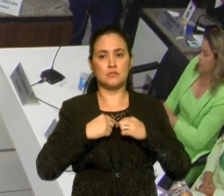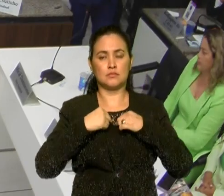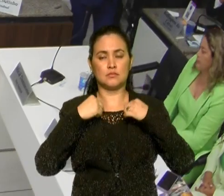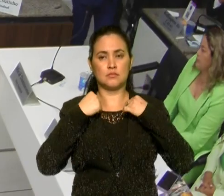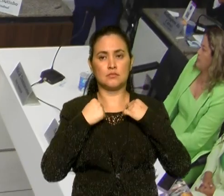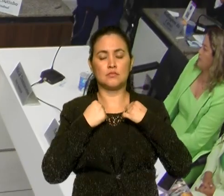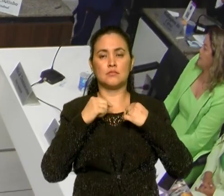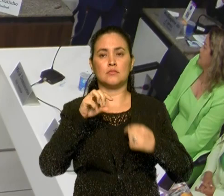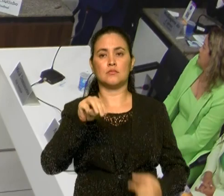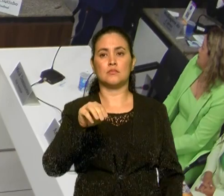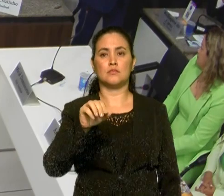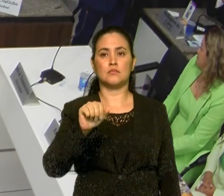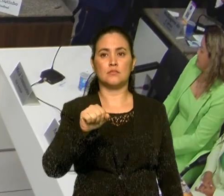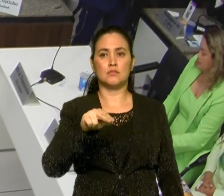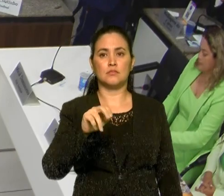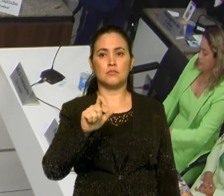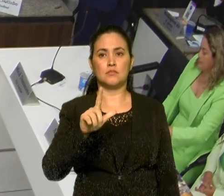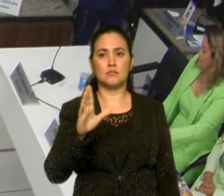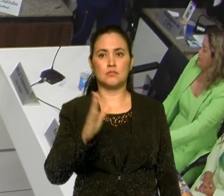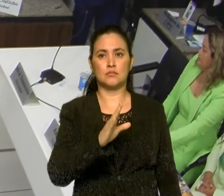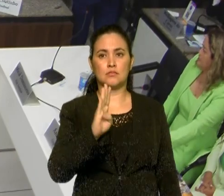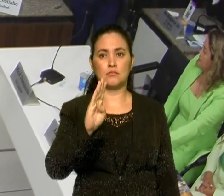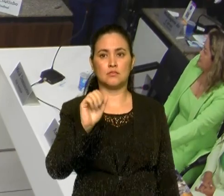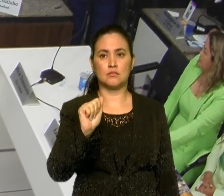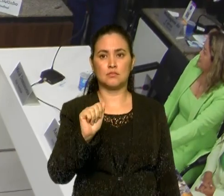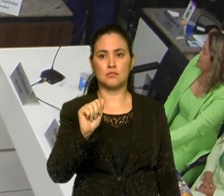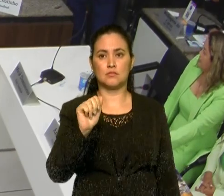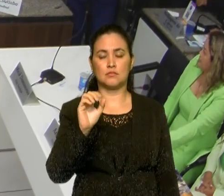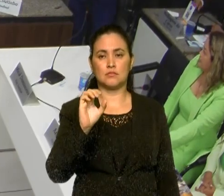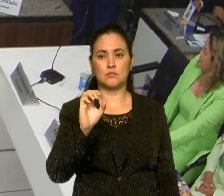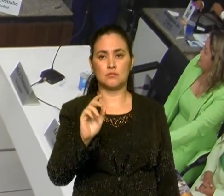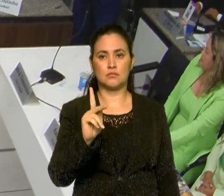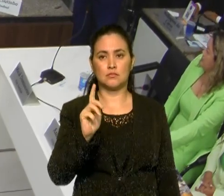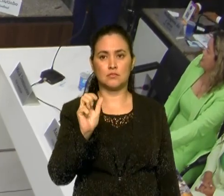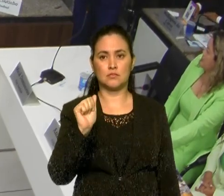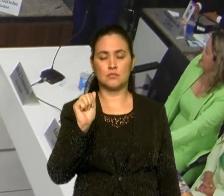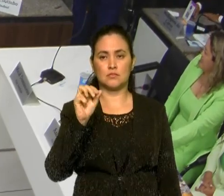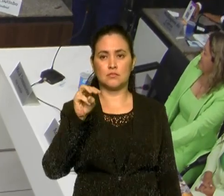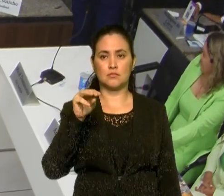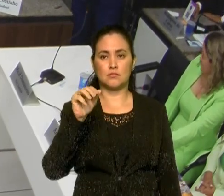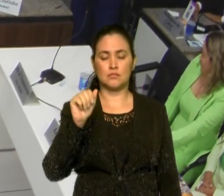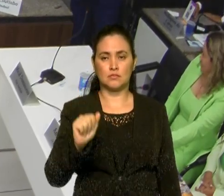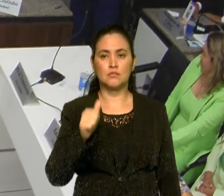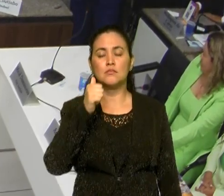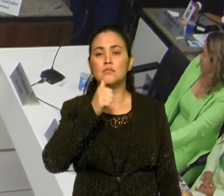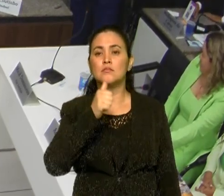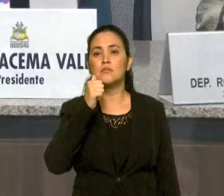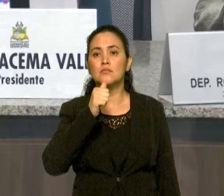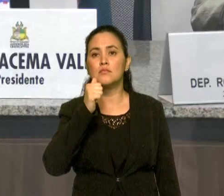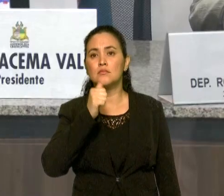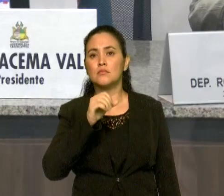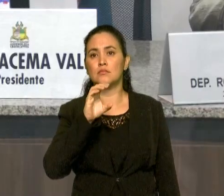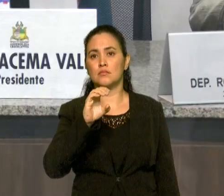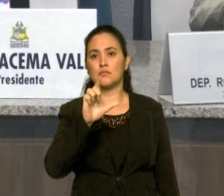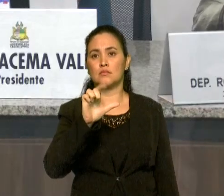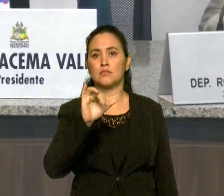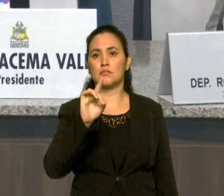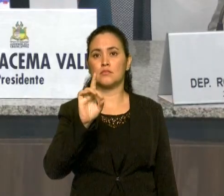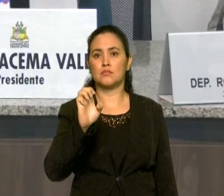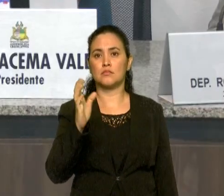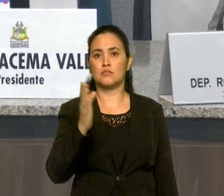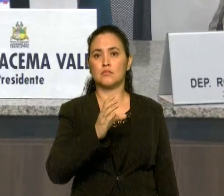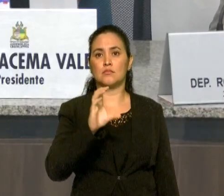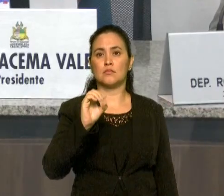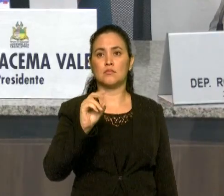à senhora Cleide Barroso Coutinho e da outras providências. Comparecer favorável